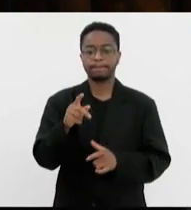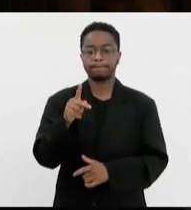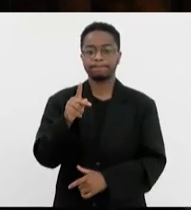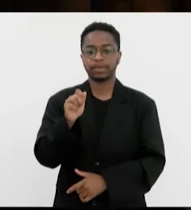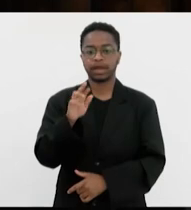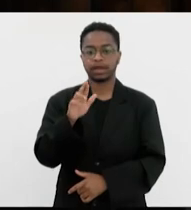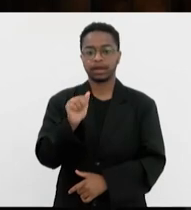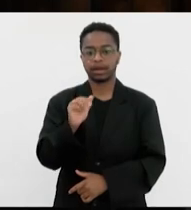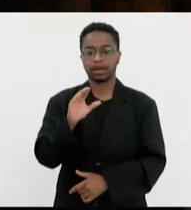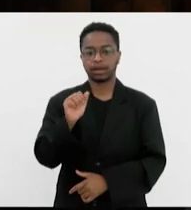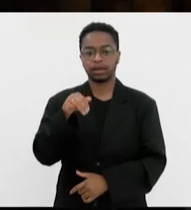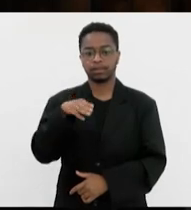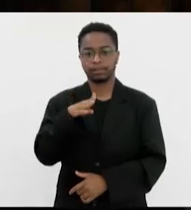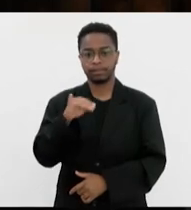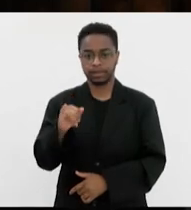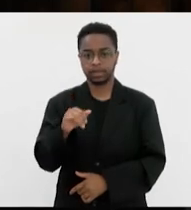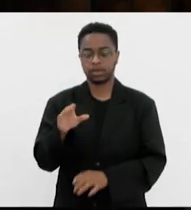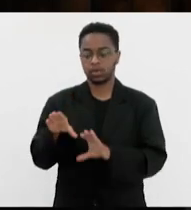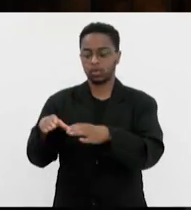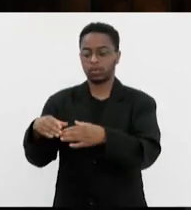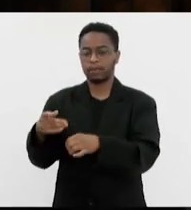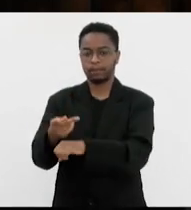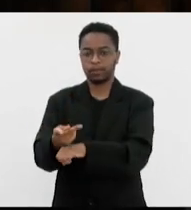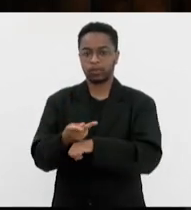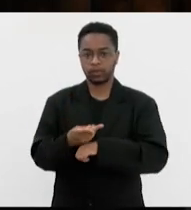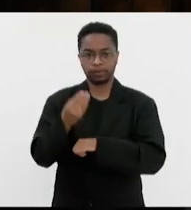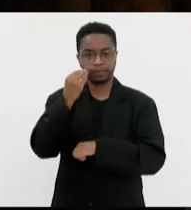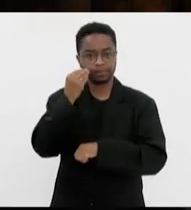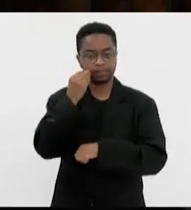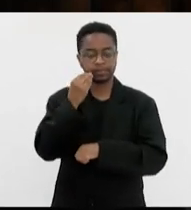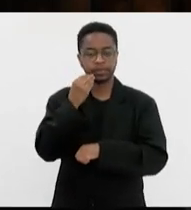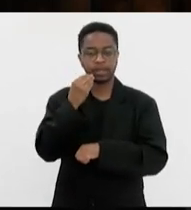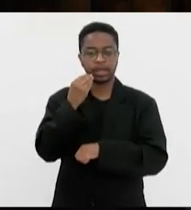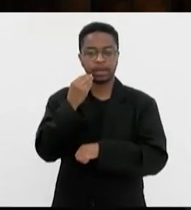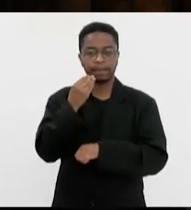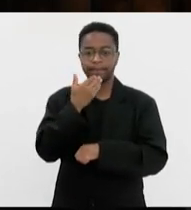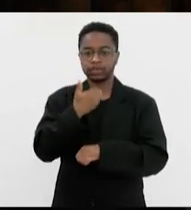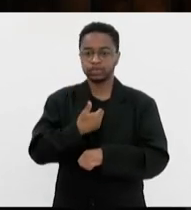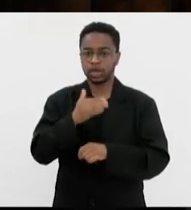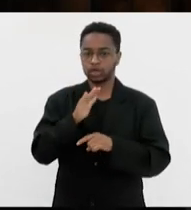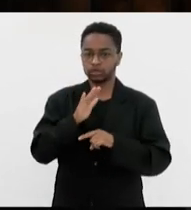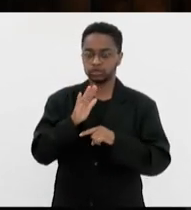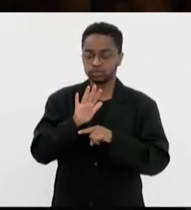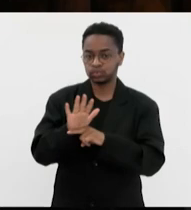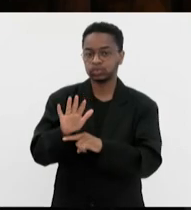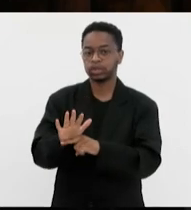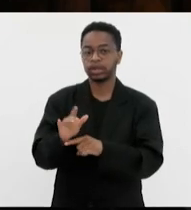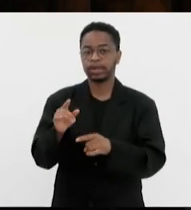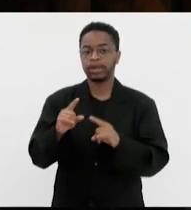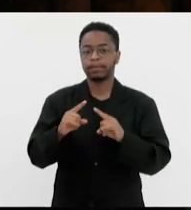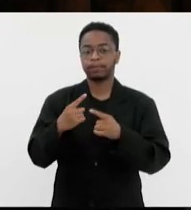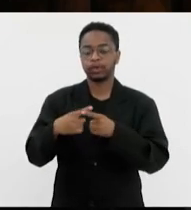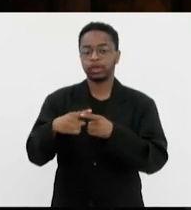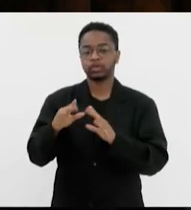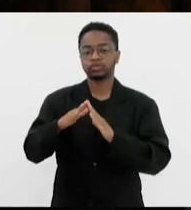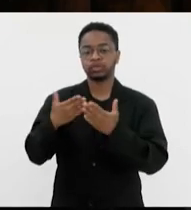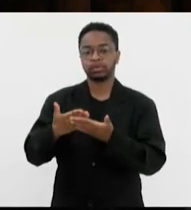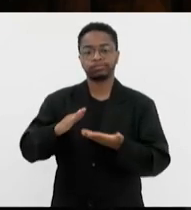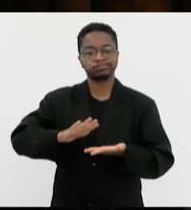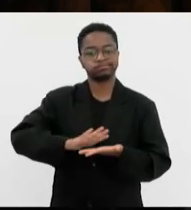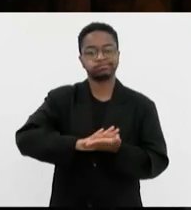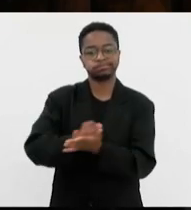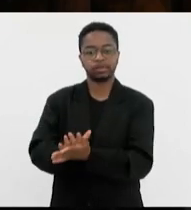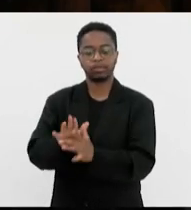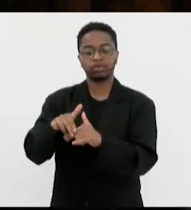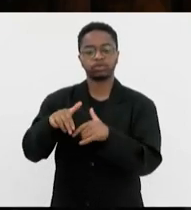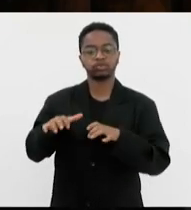ajuda e a escola ficou fortemente destruída por uma das chuvas que atingiram o município na